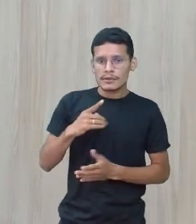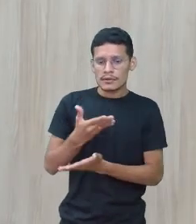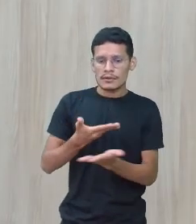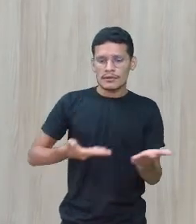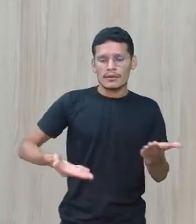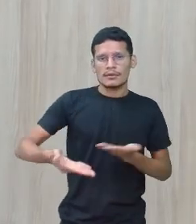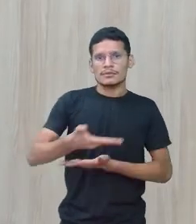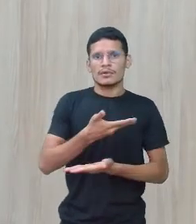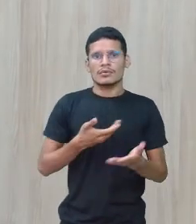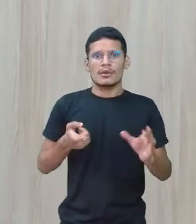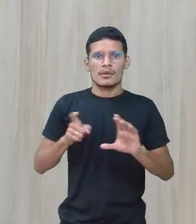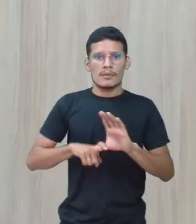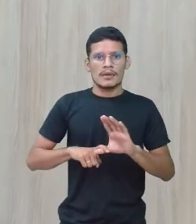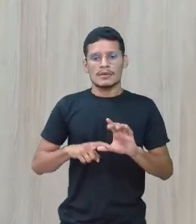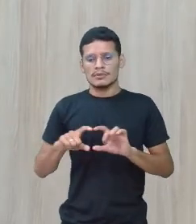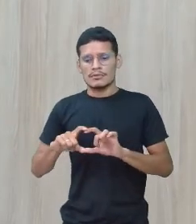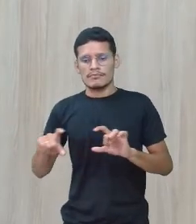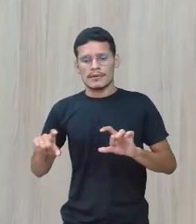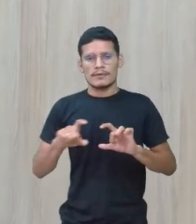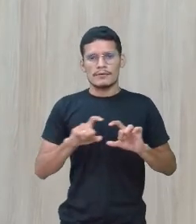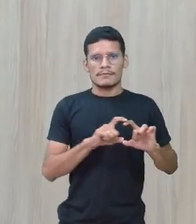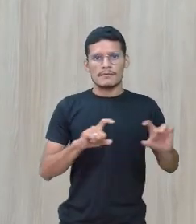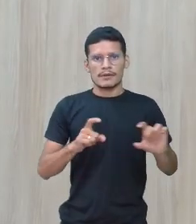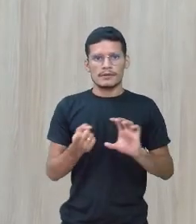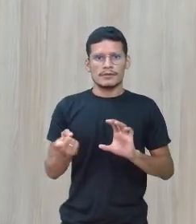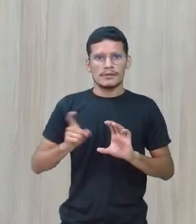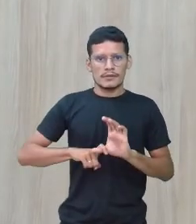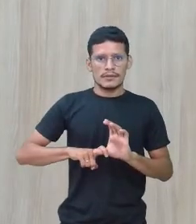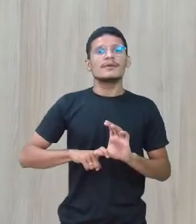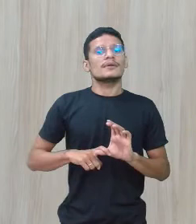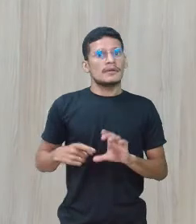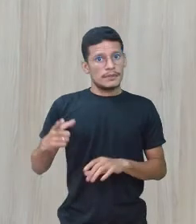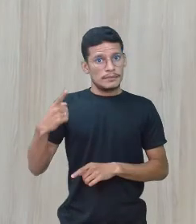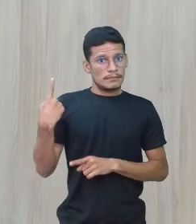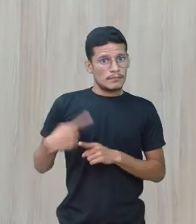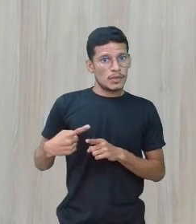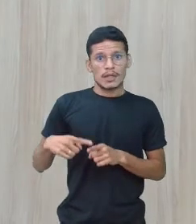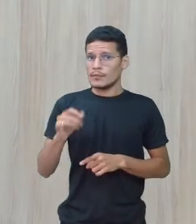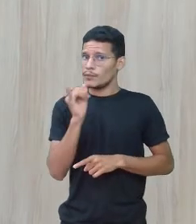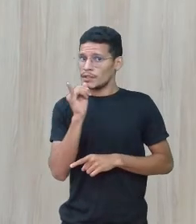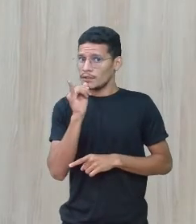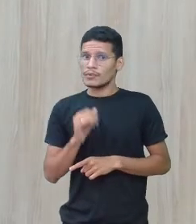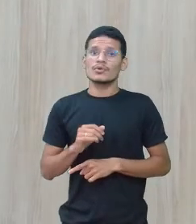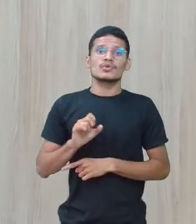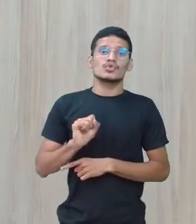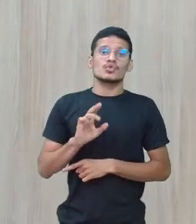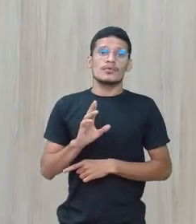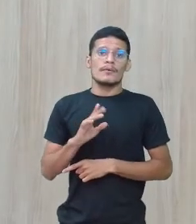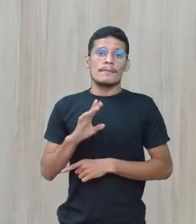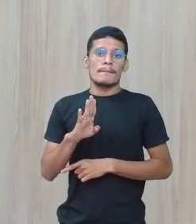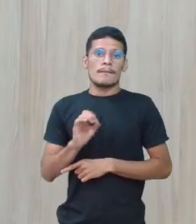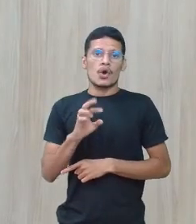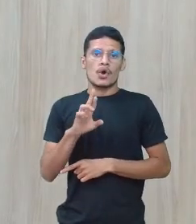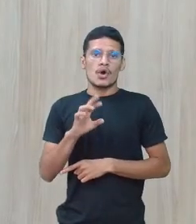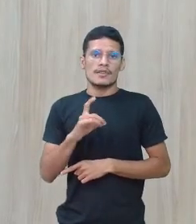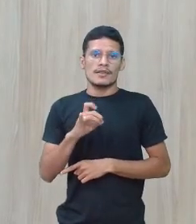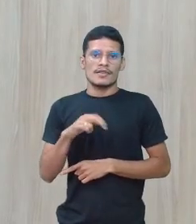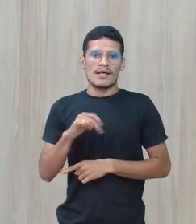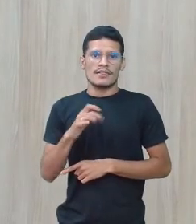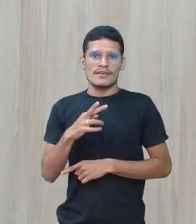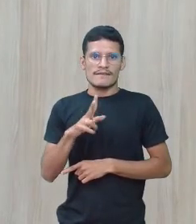de dependência. Por quê? As conjunções subordinativas, elas vão